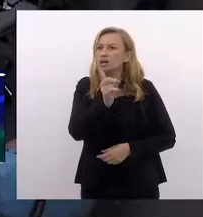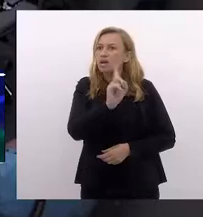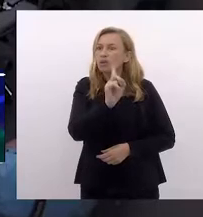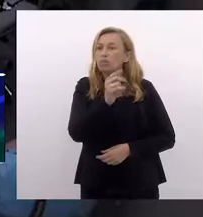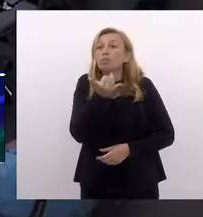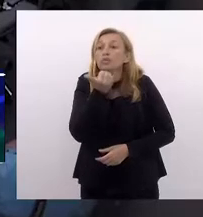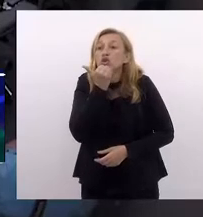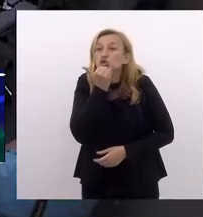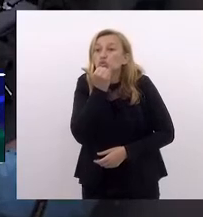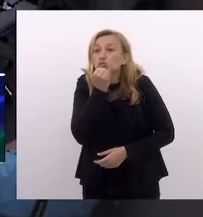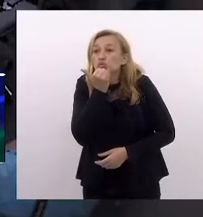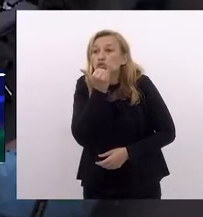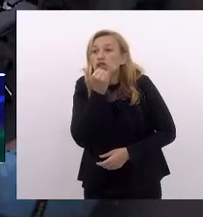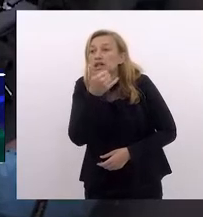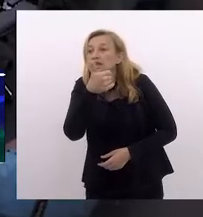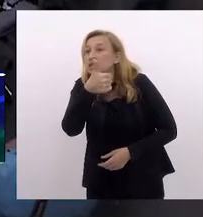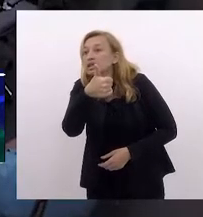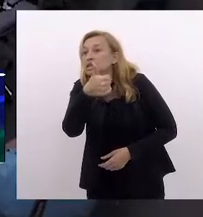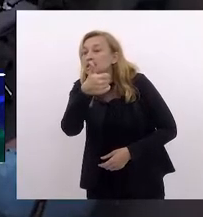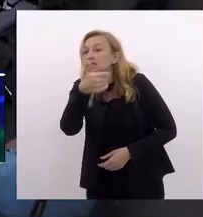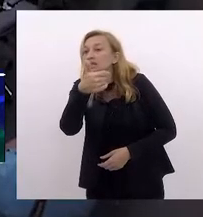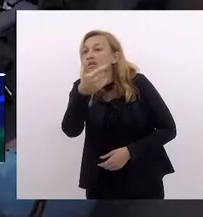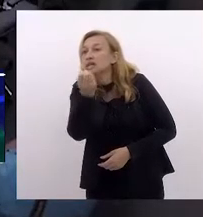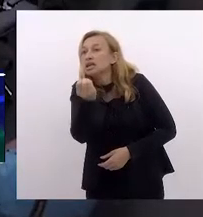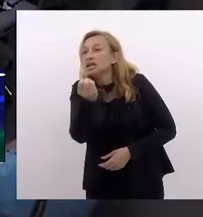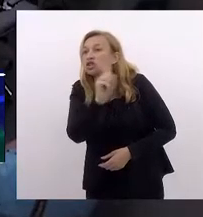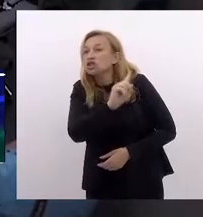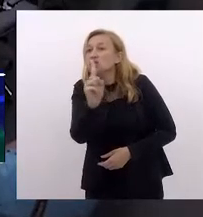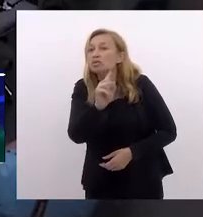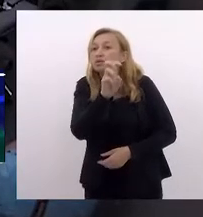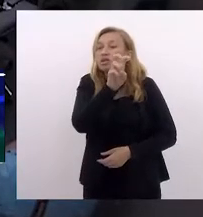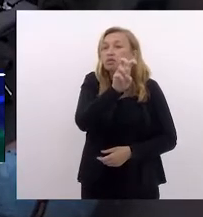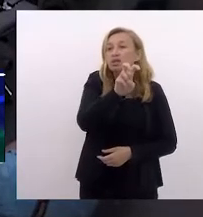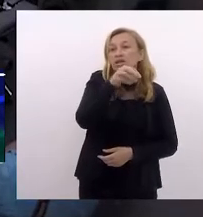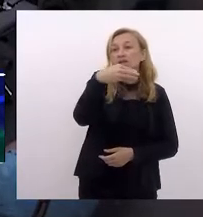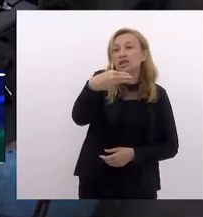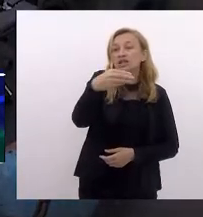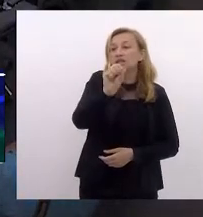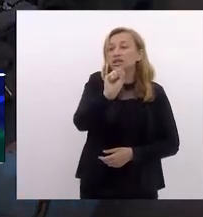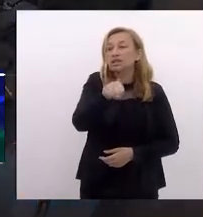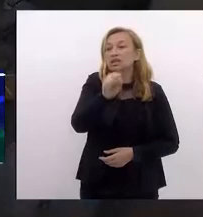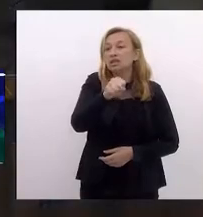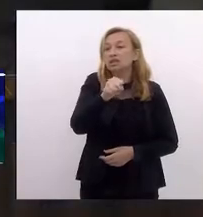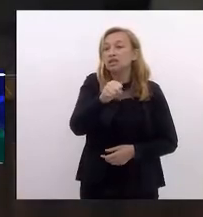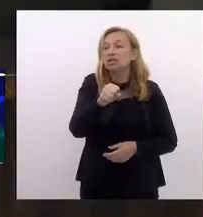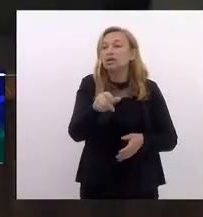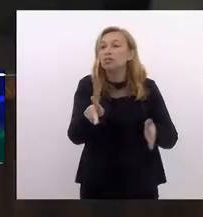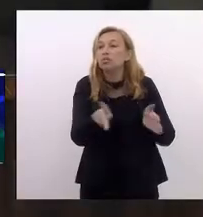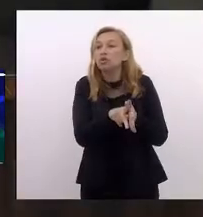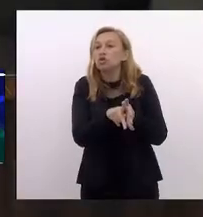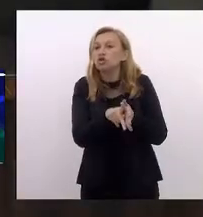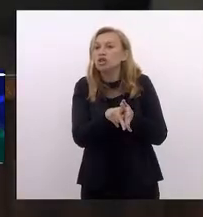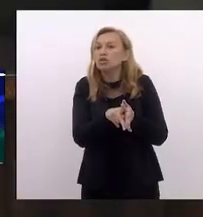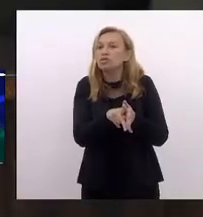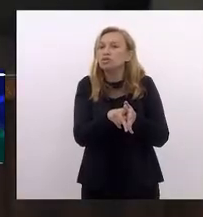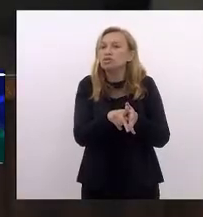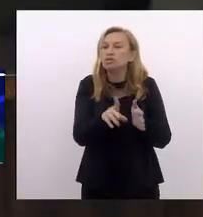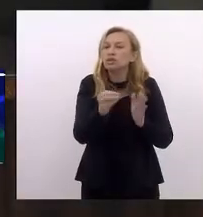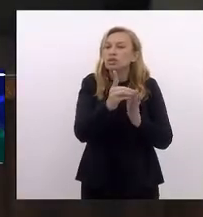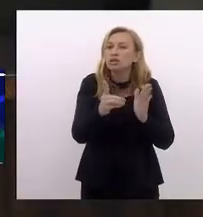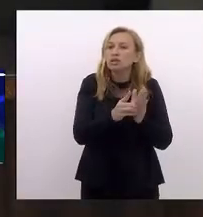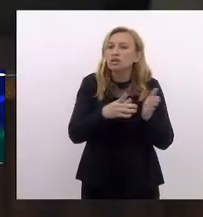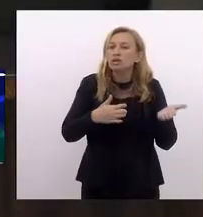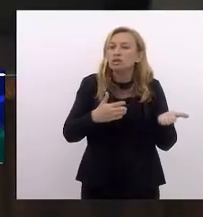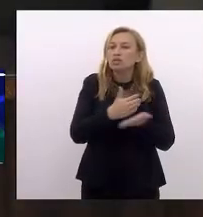o pedal 16 danos 53/6 projeto de decreto legislativo